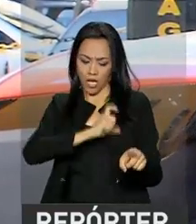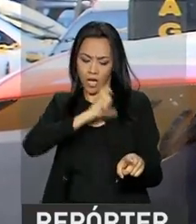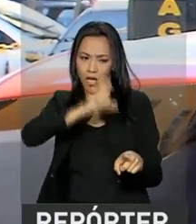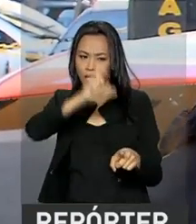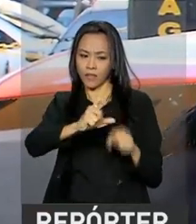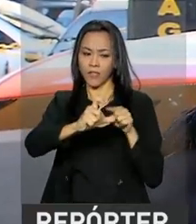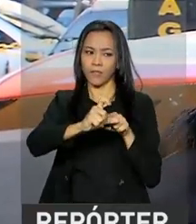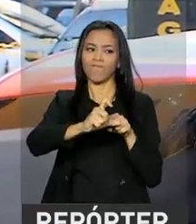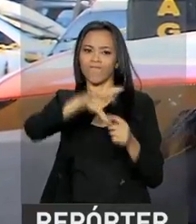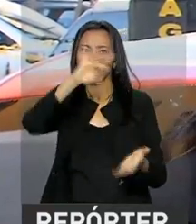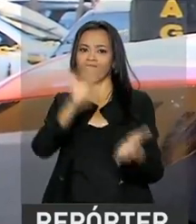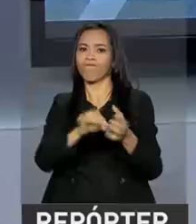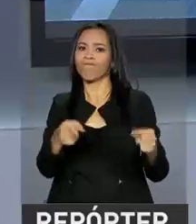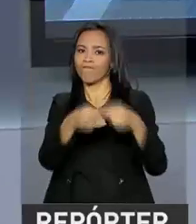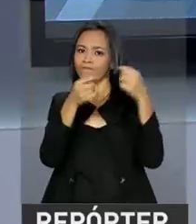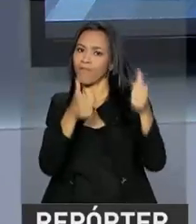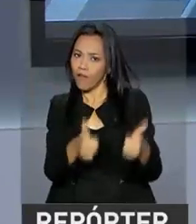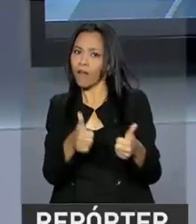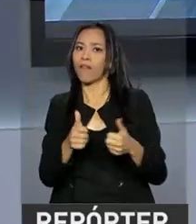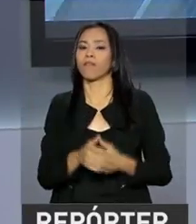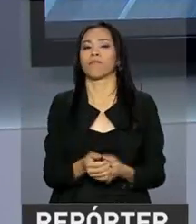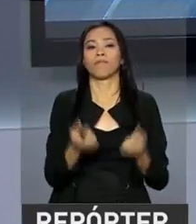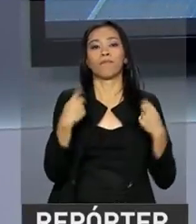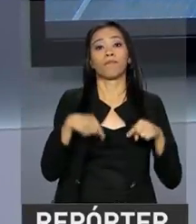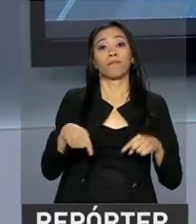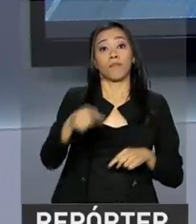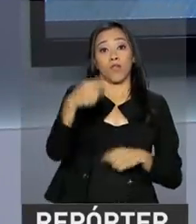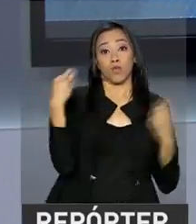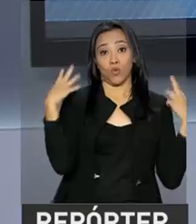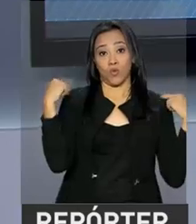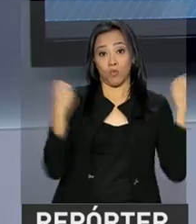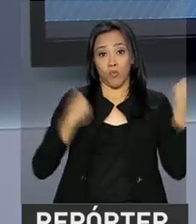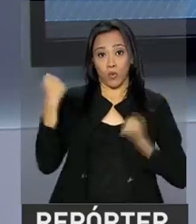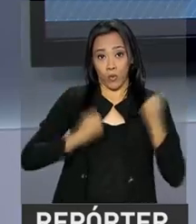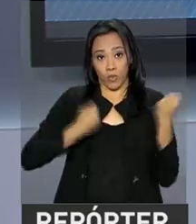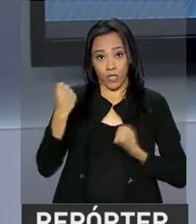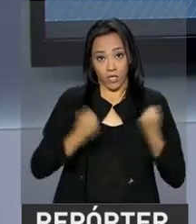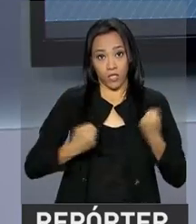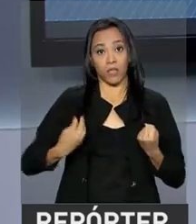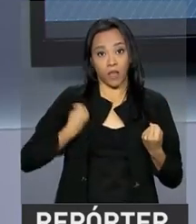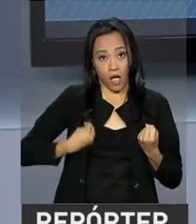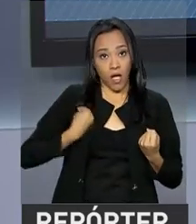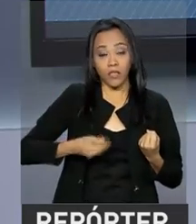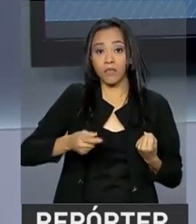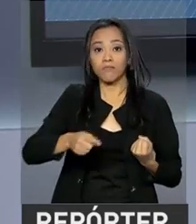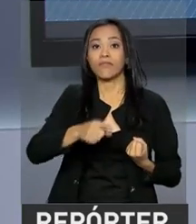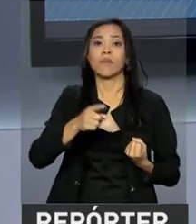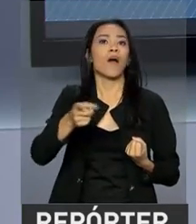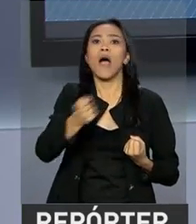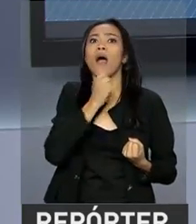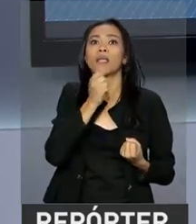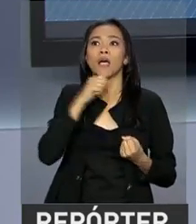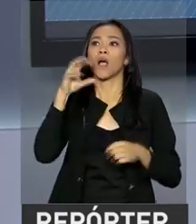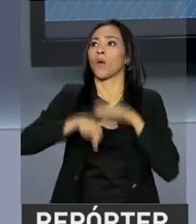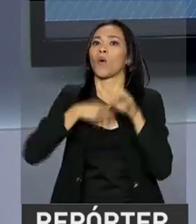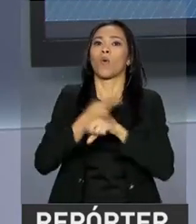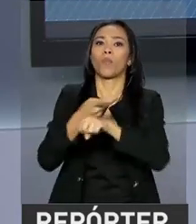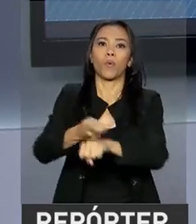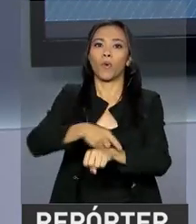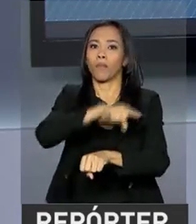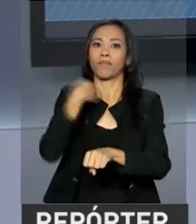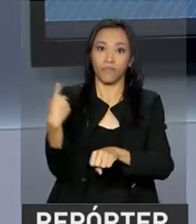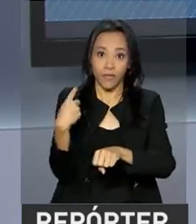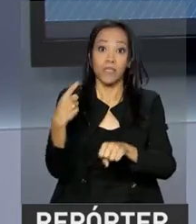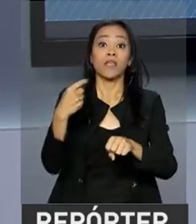do do do documento os motoristas que T habilitação válida não precisam correr para trocar o documento quando a CNH